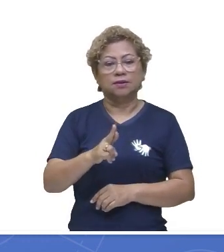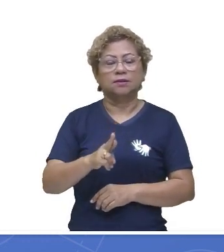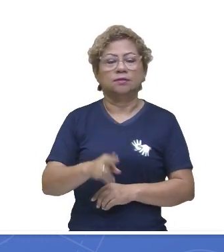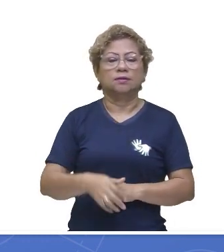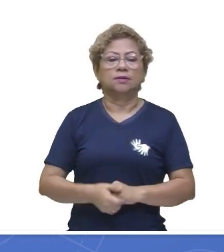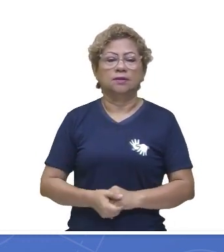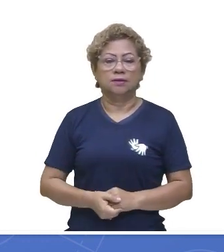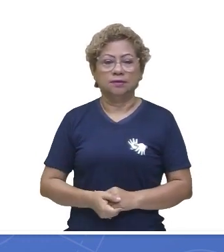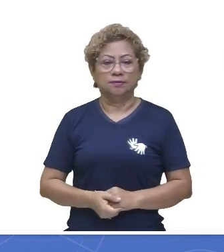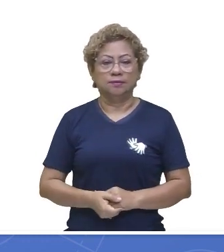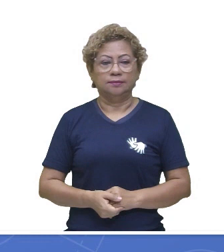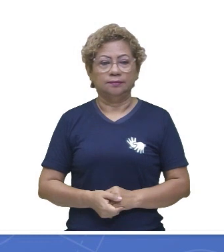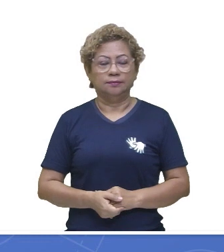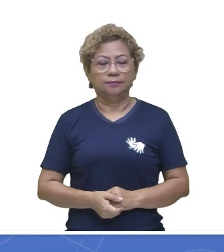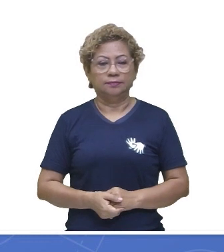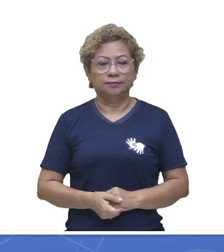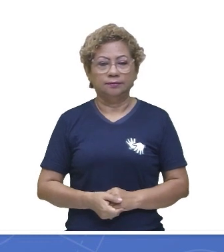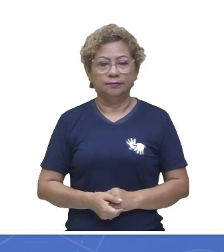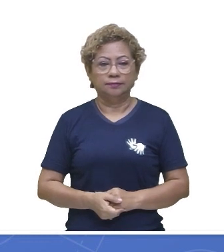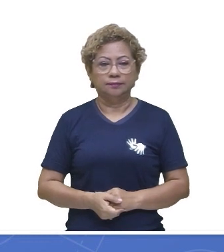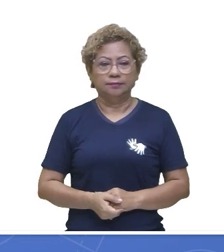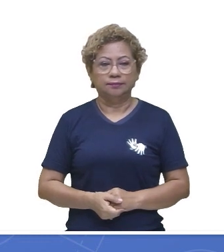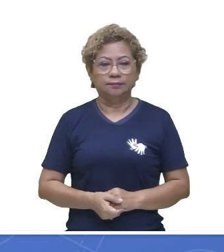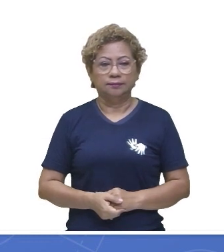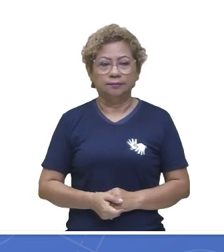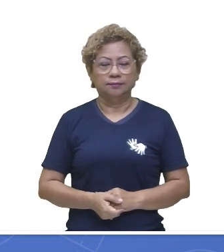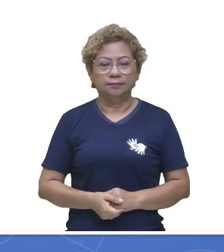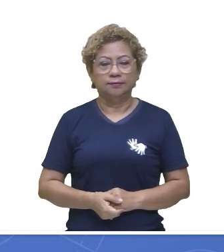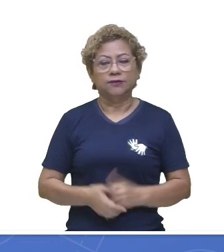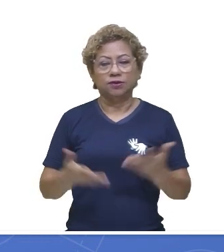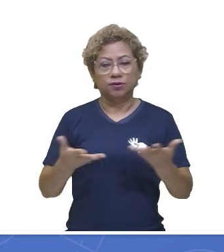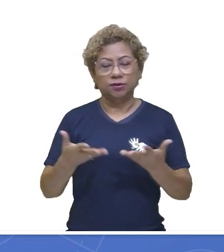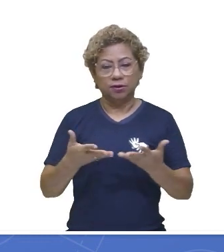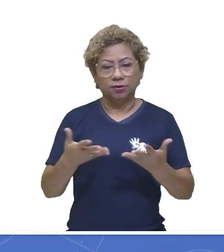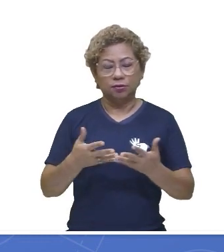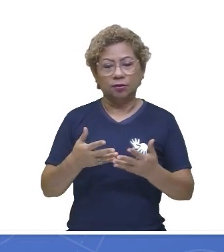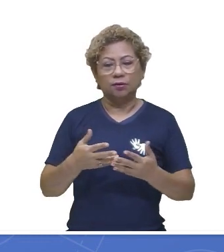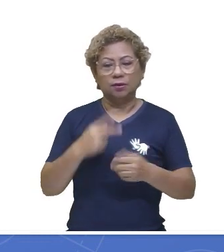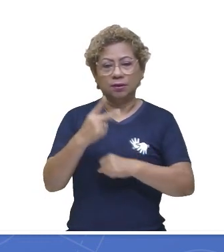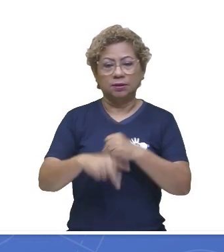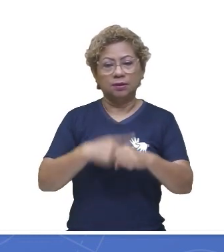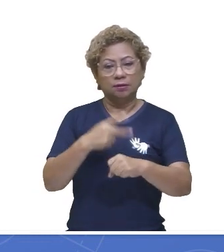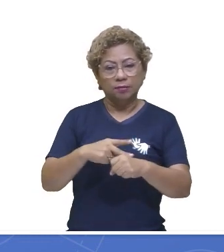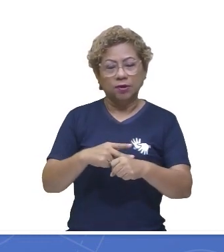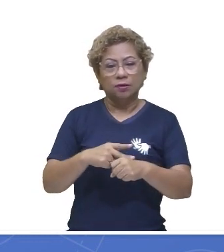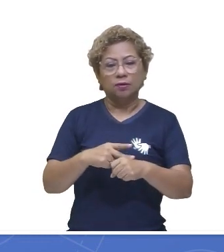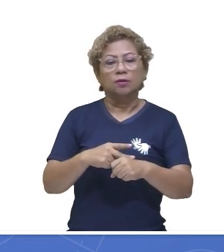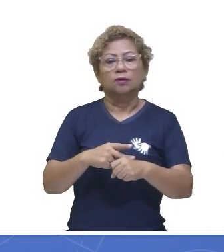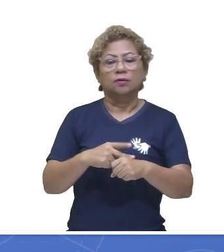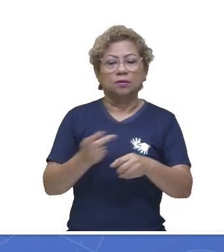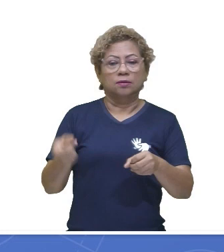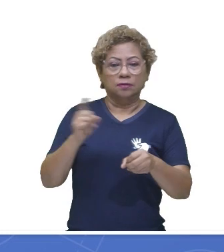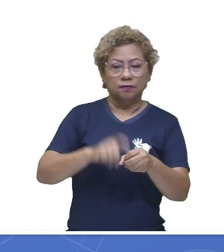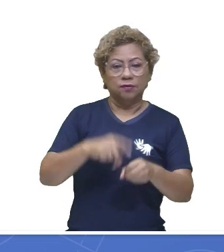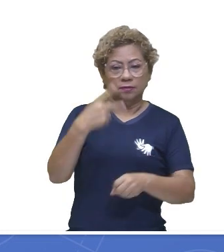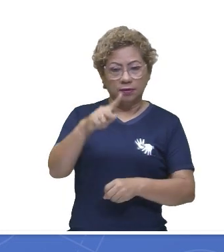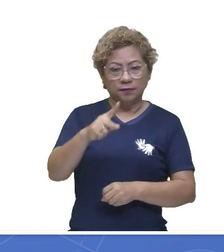de 10 até 70 graus Celsius. Muito bem, pessoal, daqui a pouco eu volto para conferir as respostas de vocês.